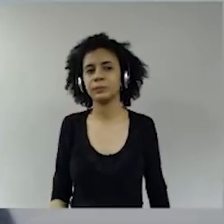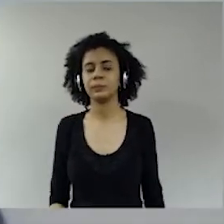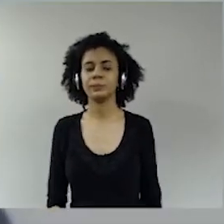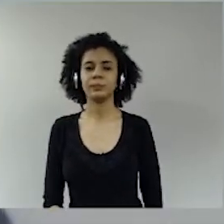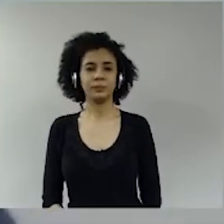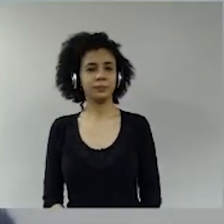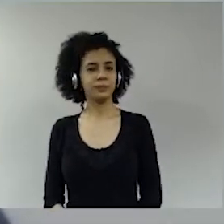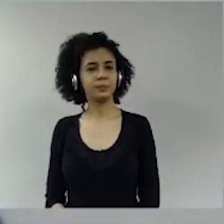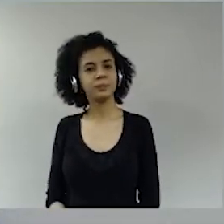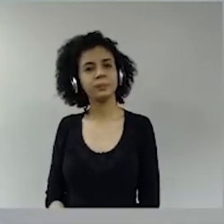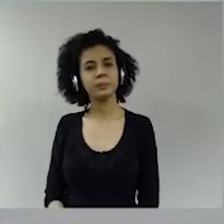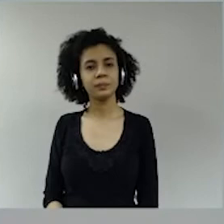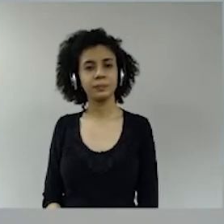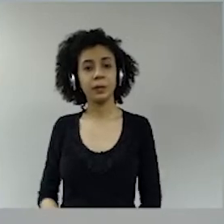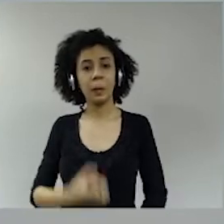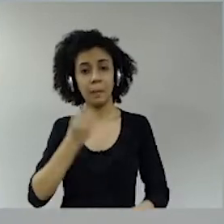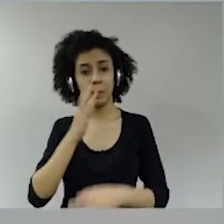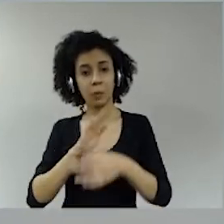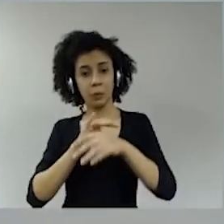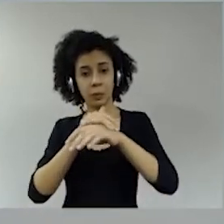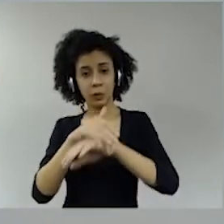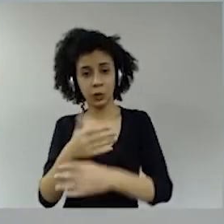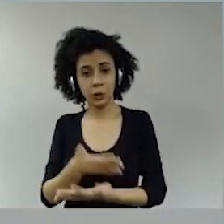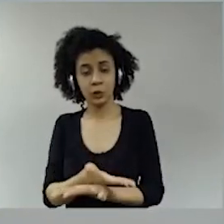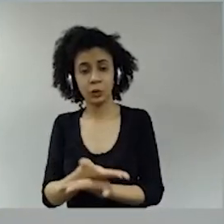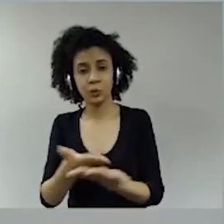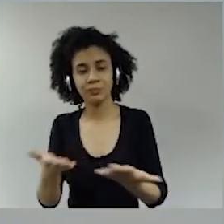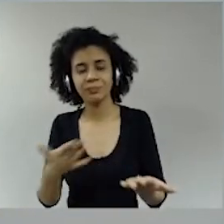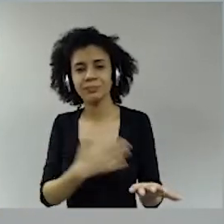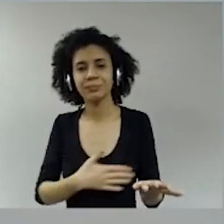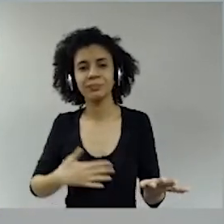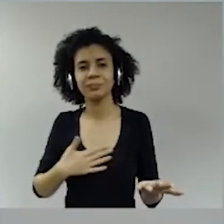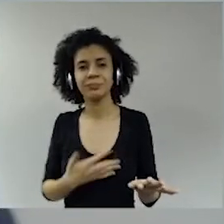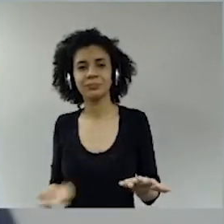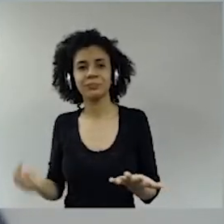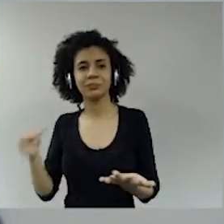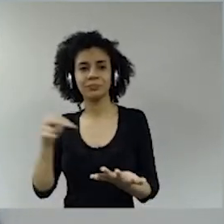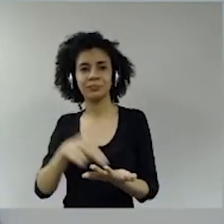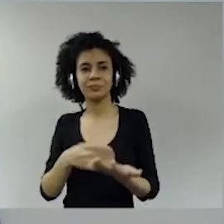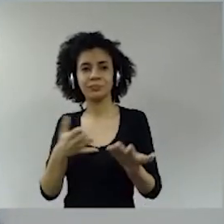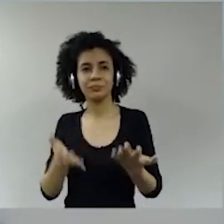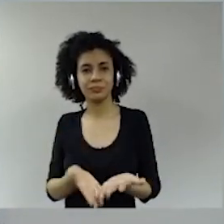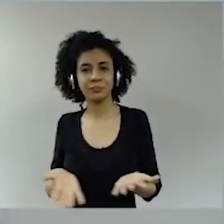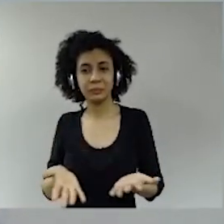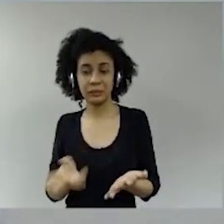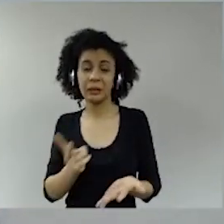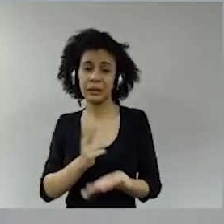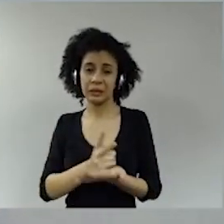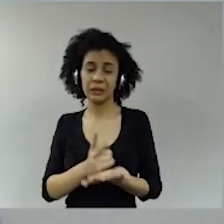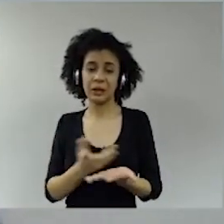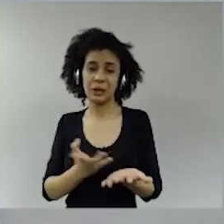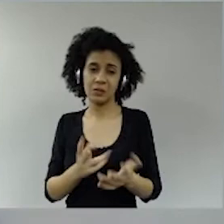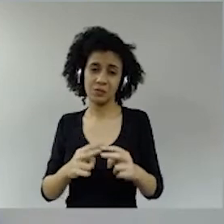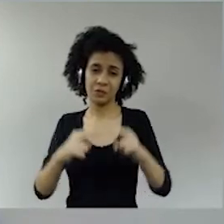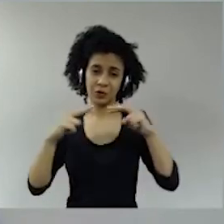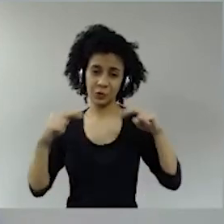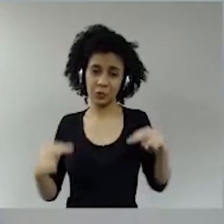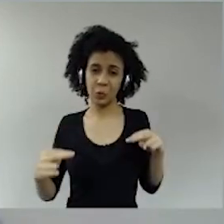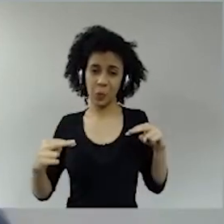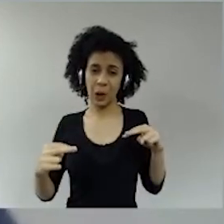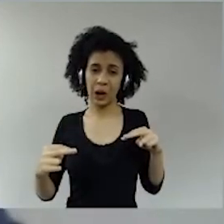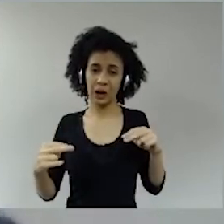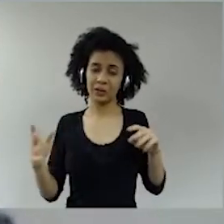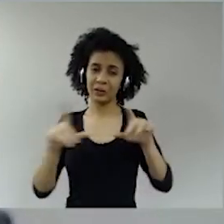Boa noite a todas e a todos, que é enorme satisfação estar com vocês aqui, mesmo que de forma virtual, né,